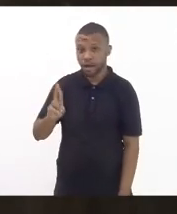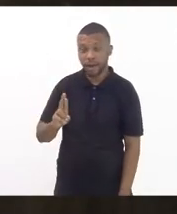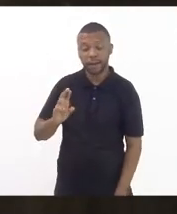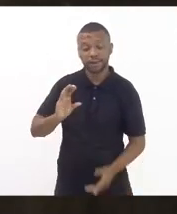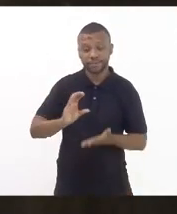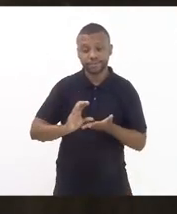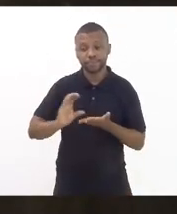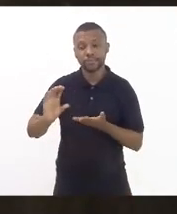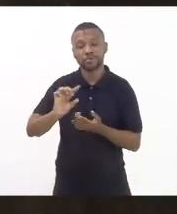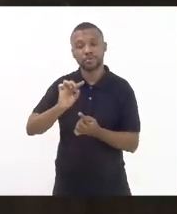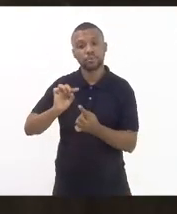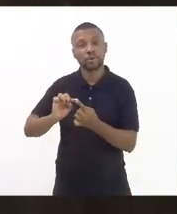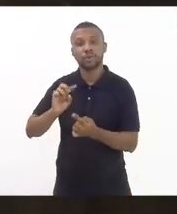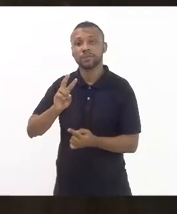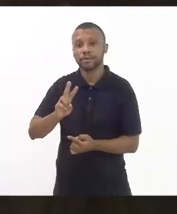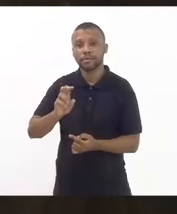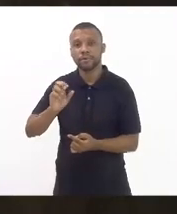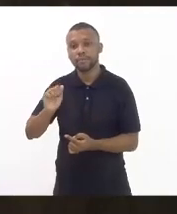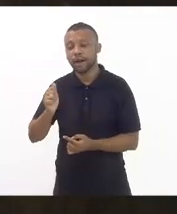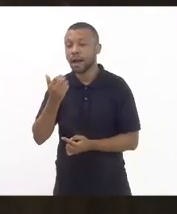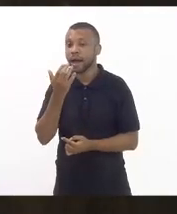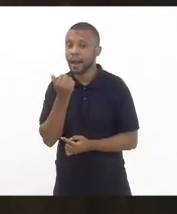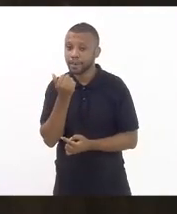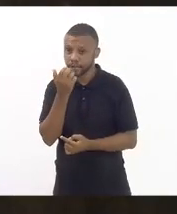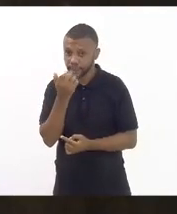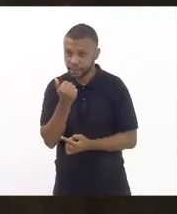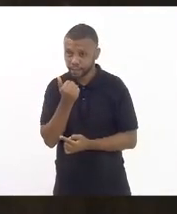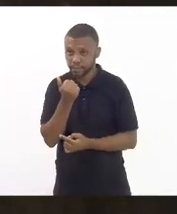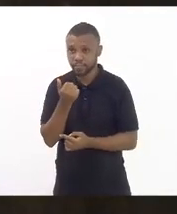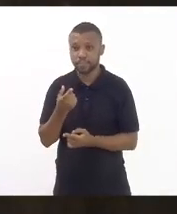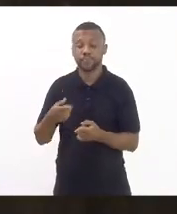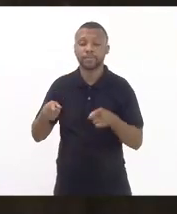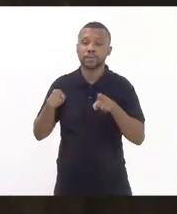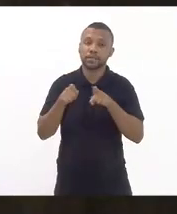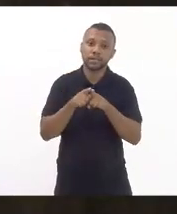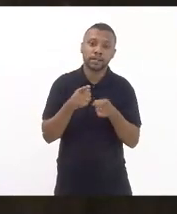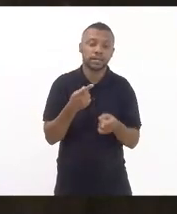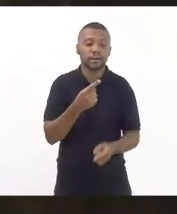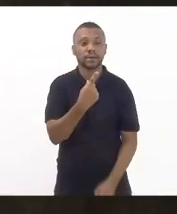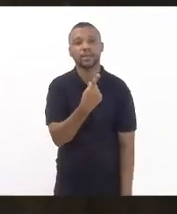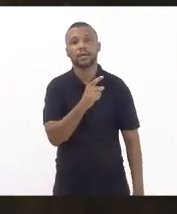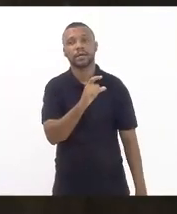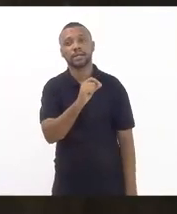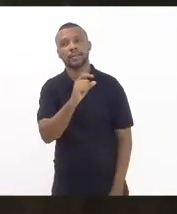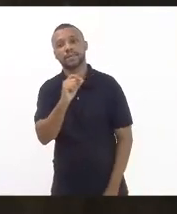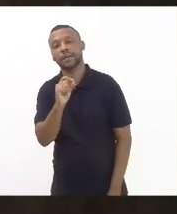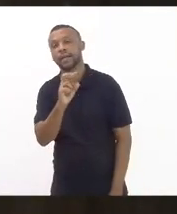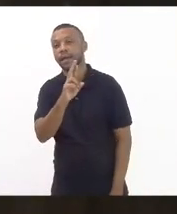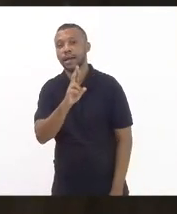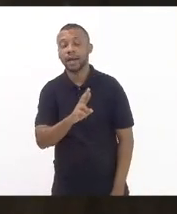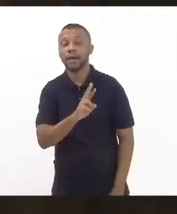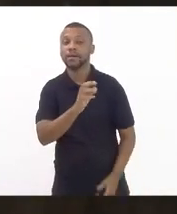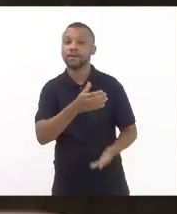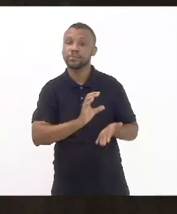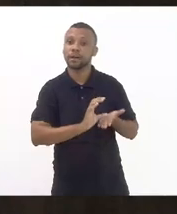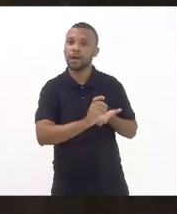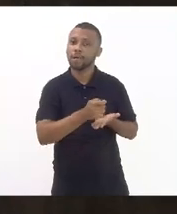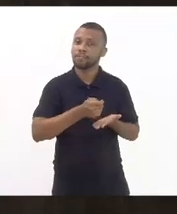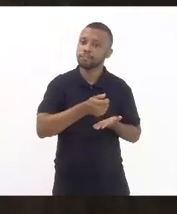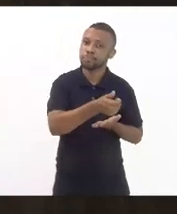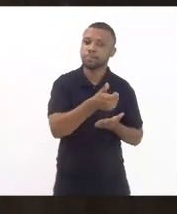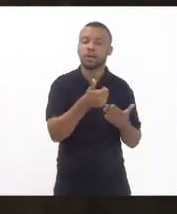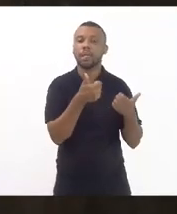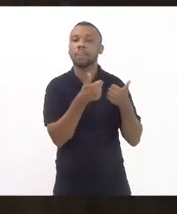R$264 de auxílio alimentação e R$100 de auxílio transporte. Não